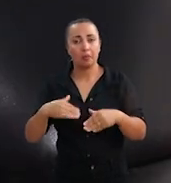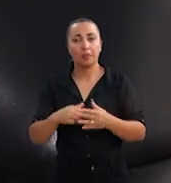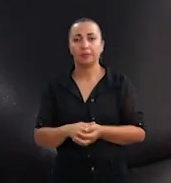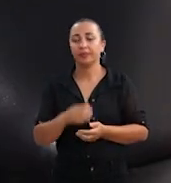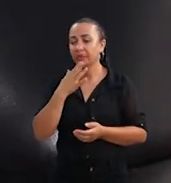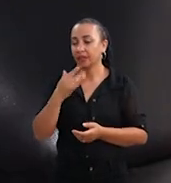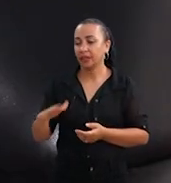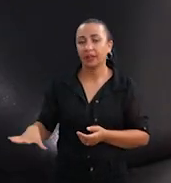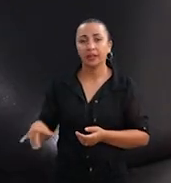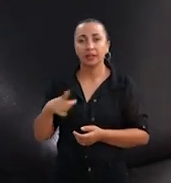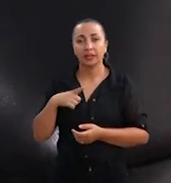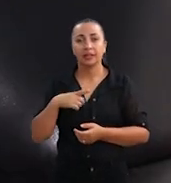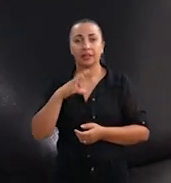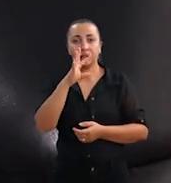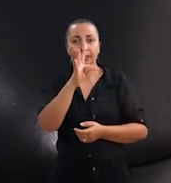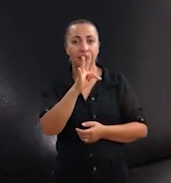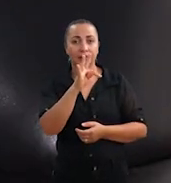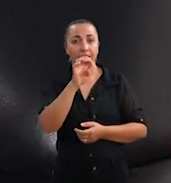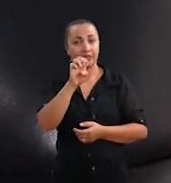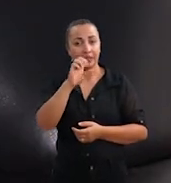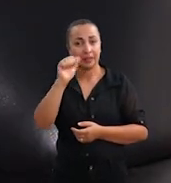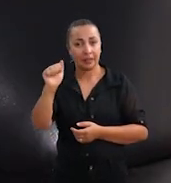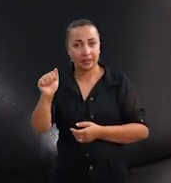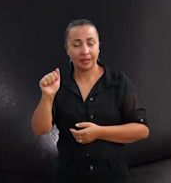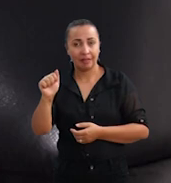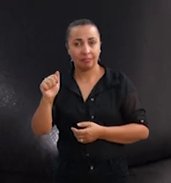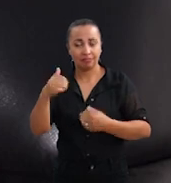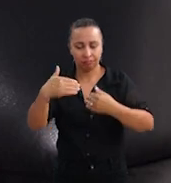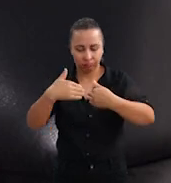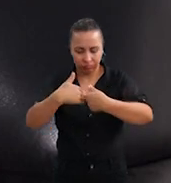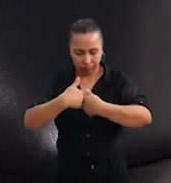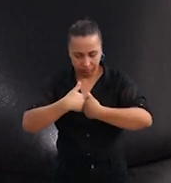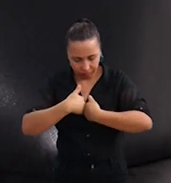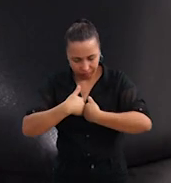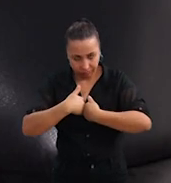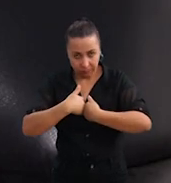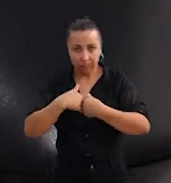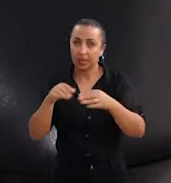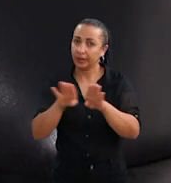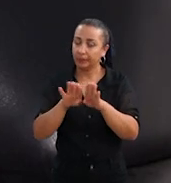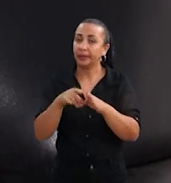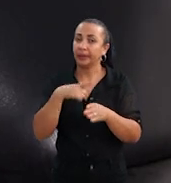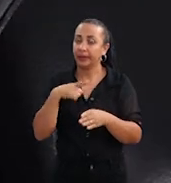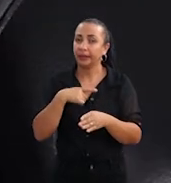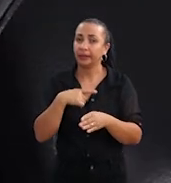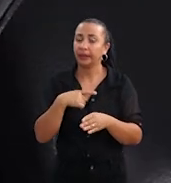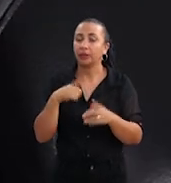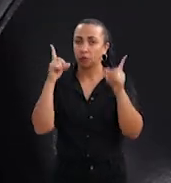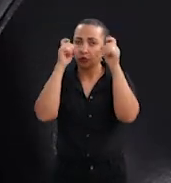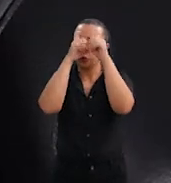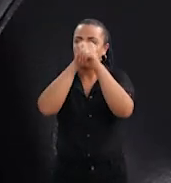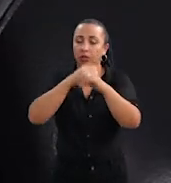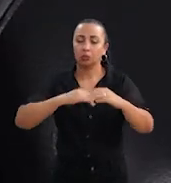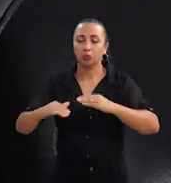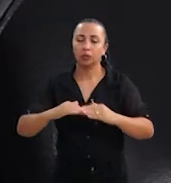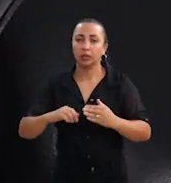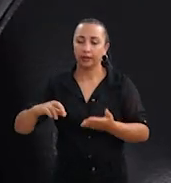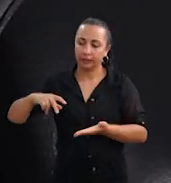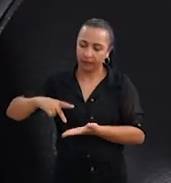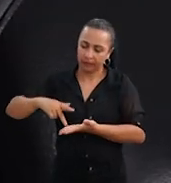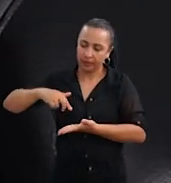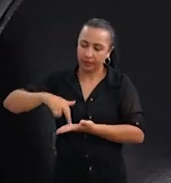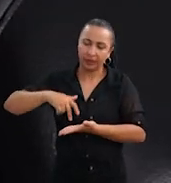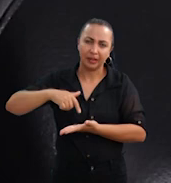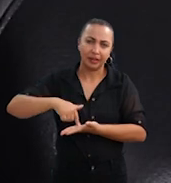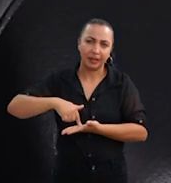As crianças com TEA, elas também têm algumas dificuldades motoras, não é toda criança com TEA, elas andam na pontinha do